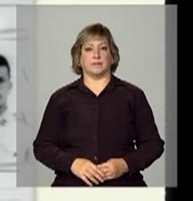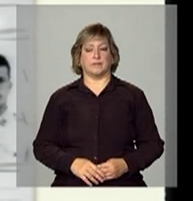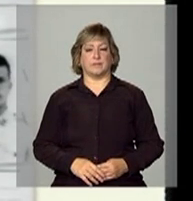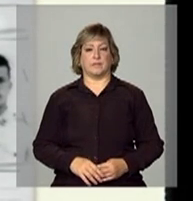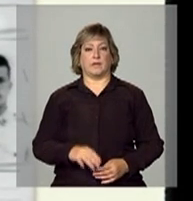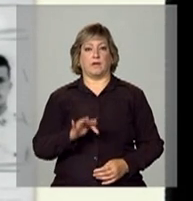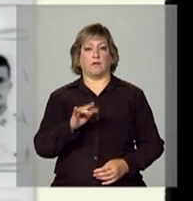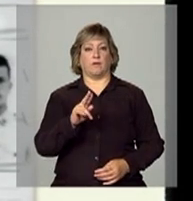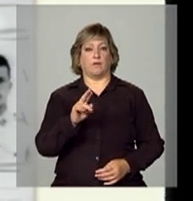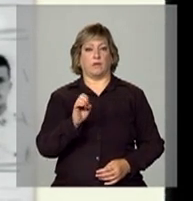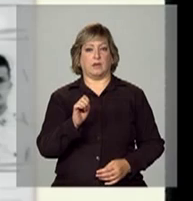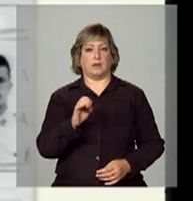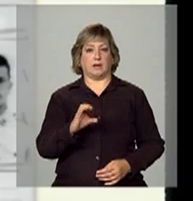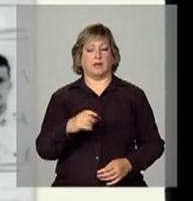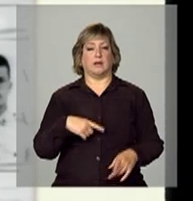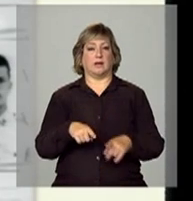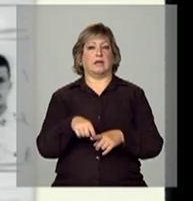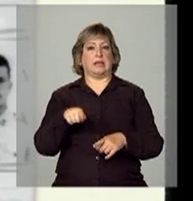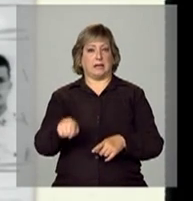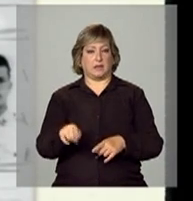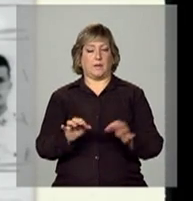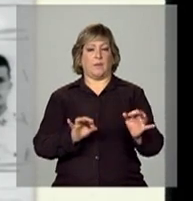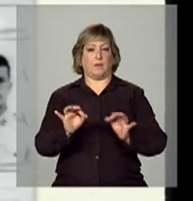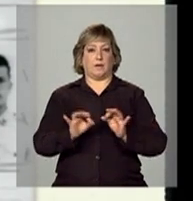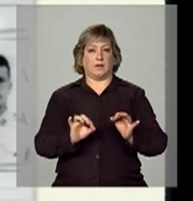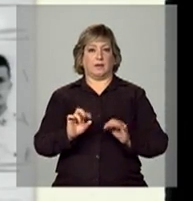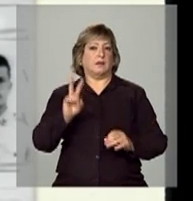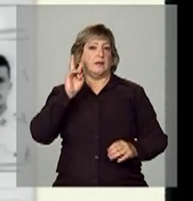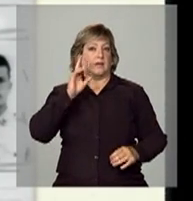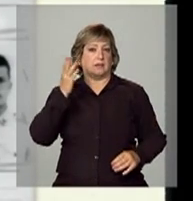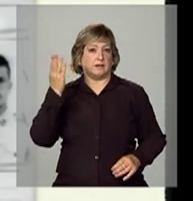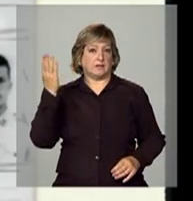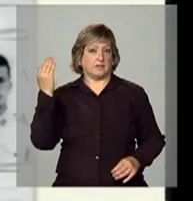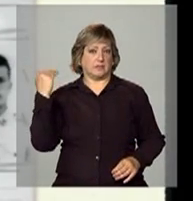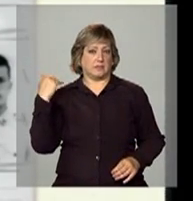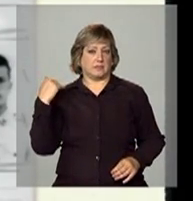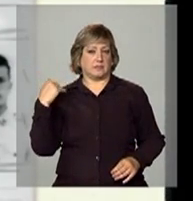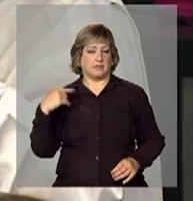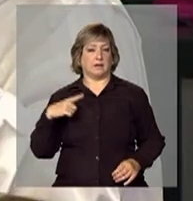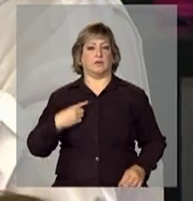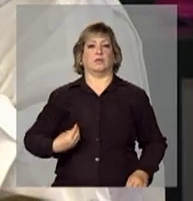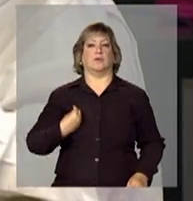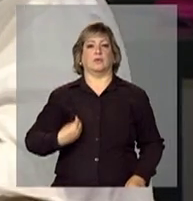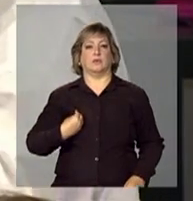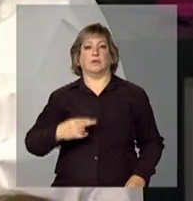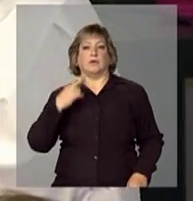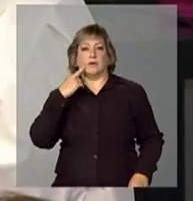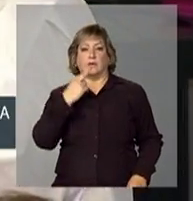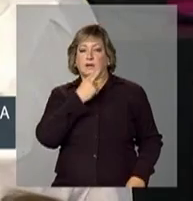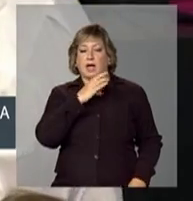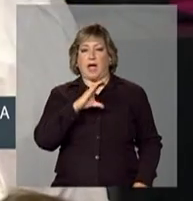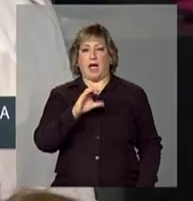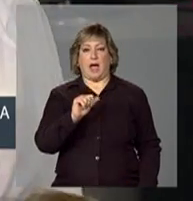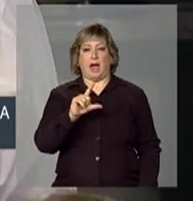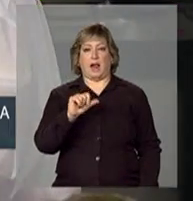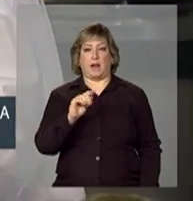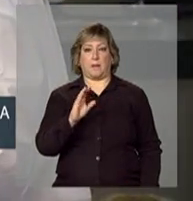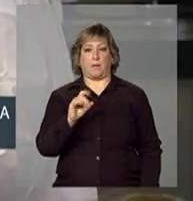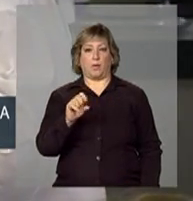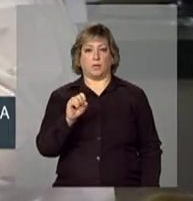na FUEC, que era a organização do movimento estudantil que atuava no restaurante Calabouço, e, em